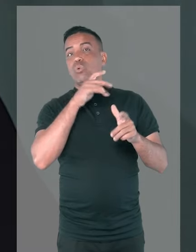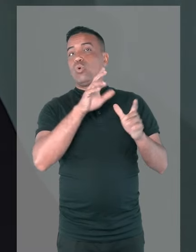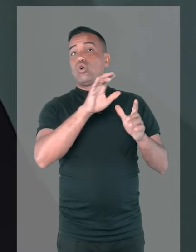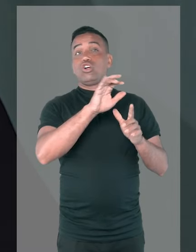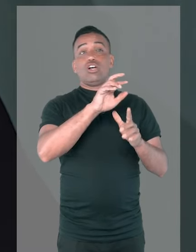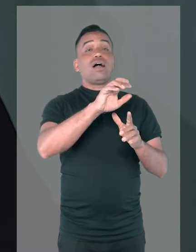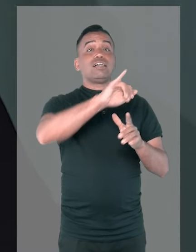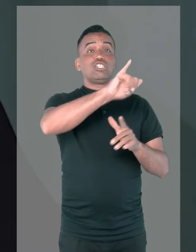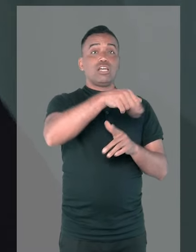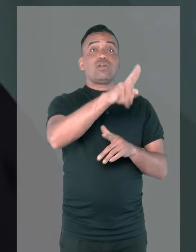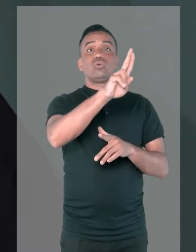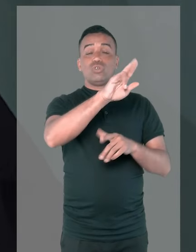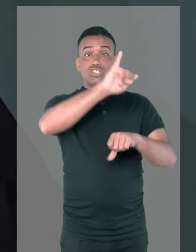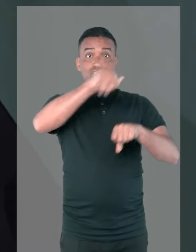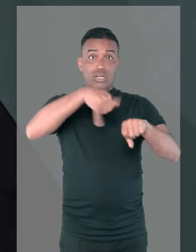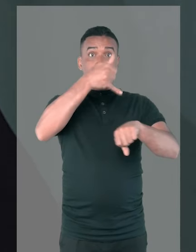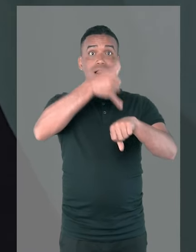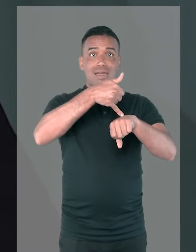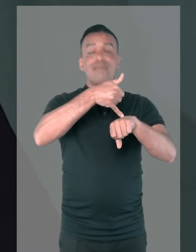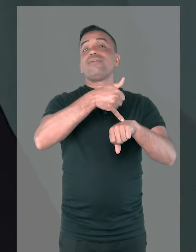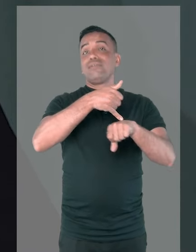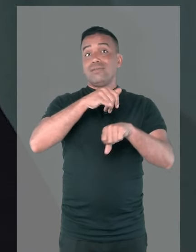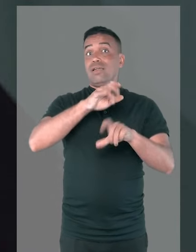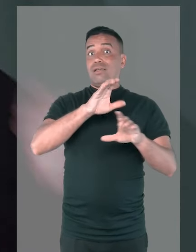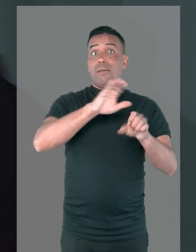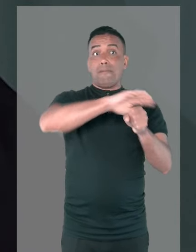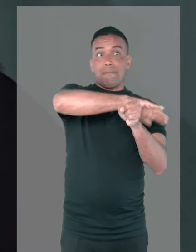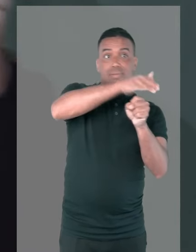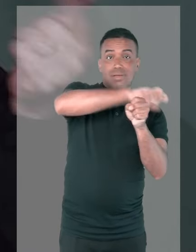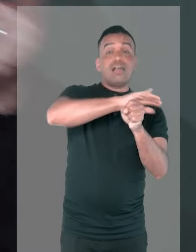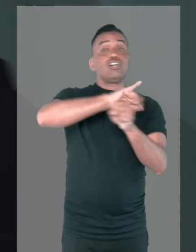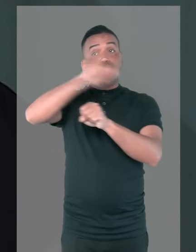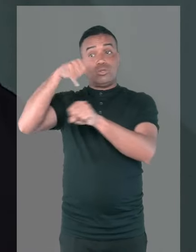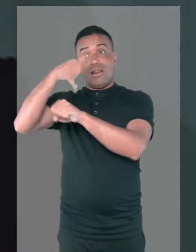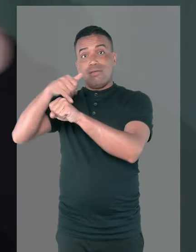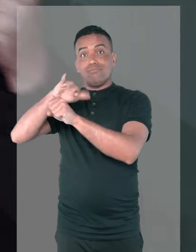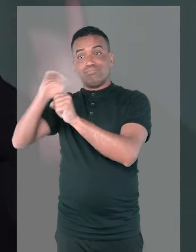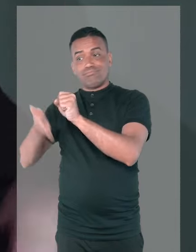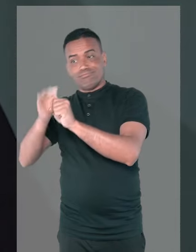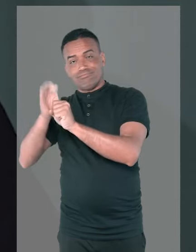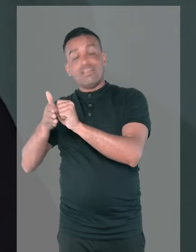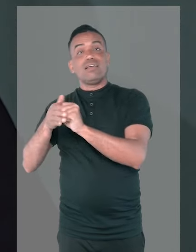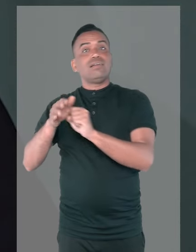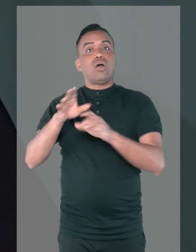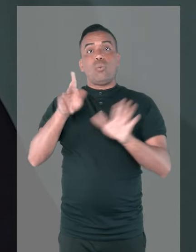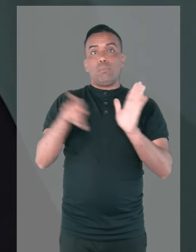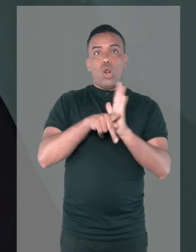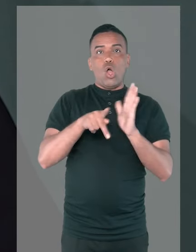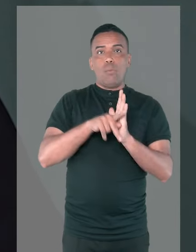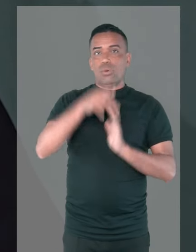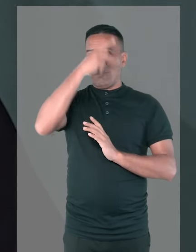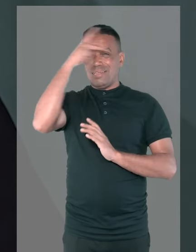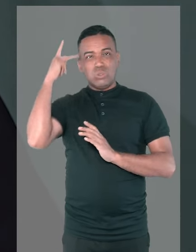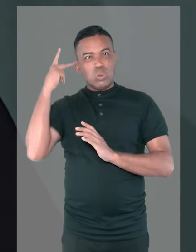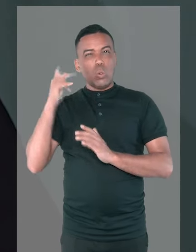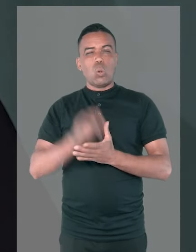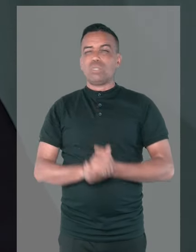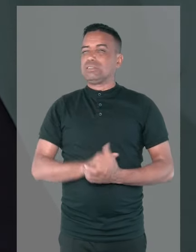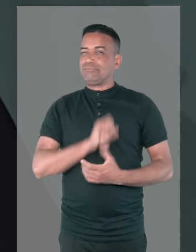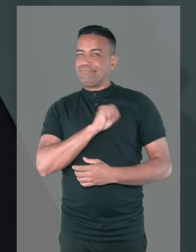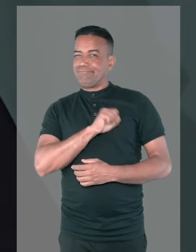Ocidental. Bem, tudo se dá nesse contexto. E esse frigorífico está cercado de pessoas miseráveis que